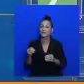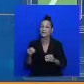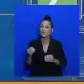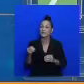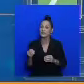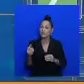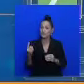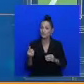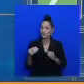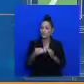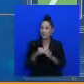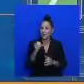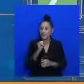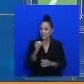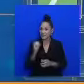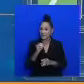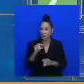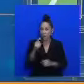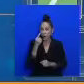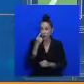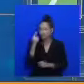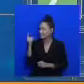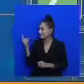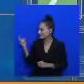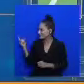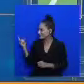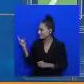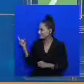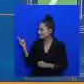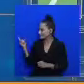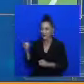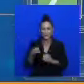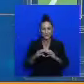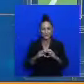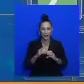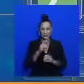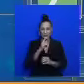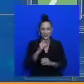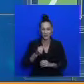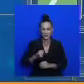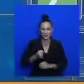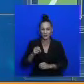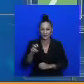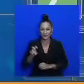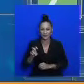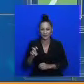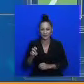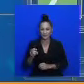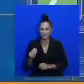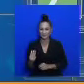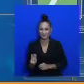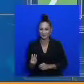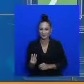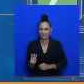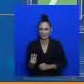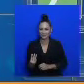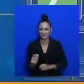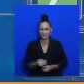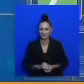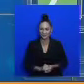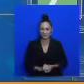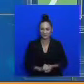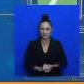00. O primeiro número está chegando. Boa sorte para você. Bola verde, número 53.